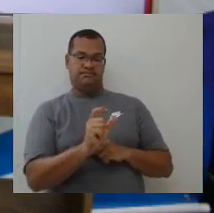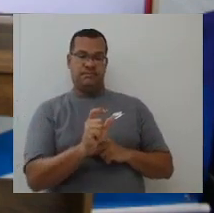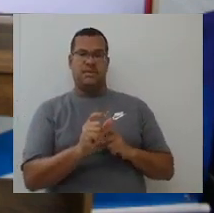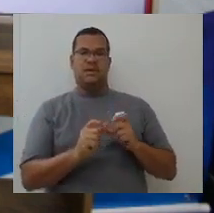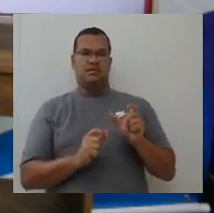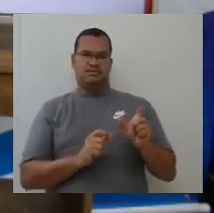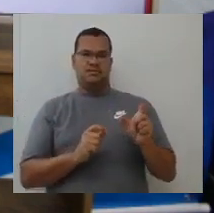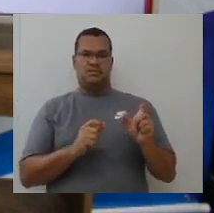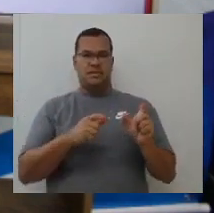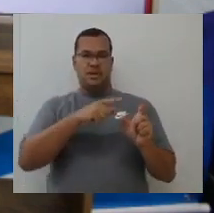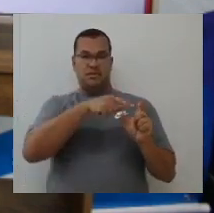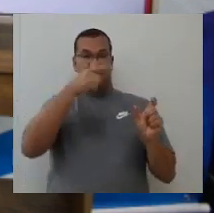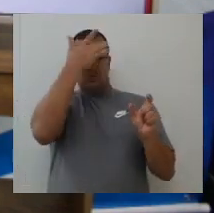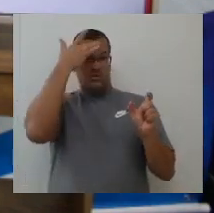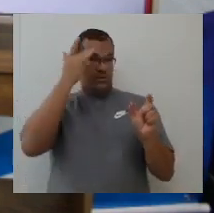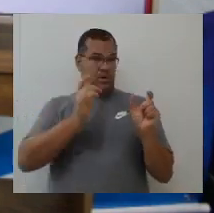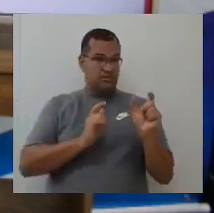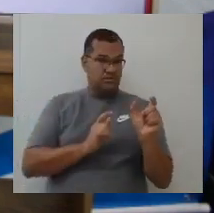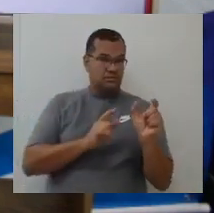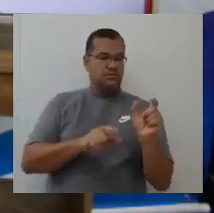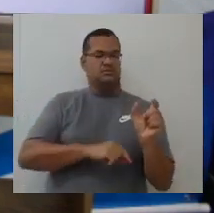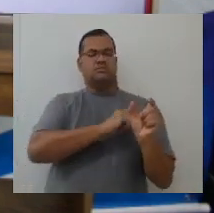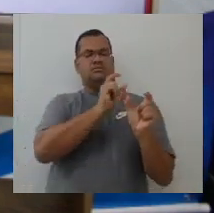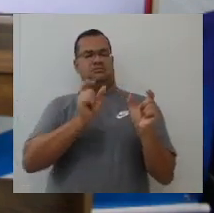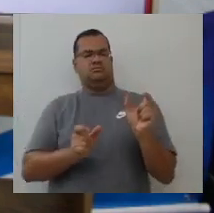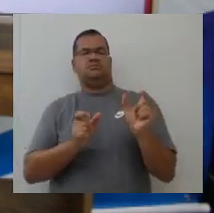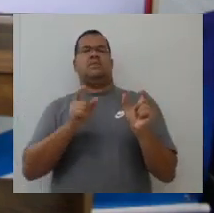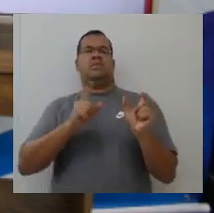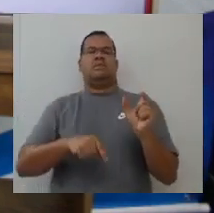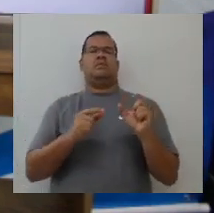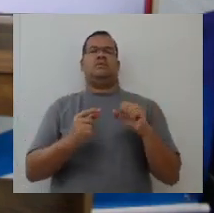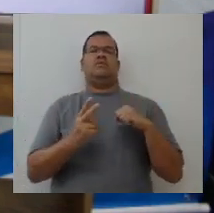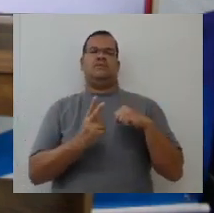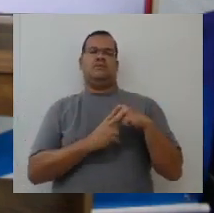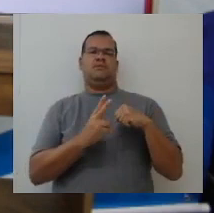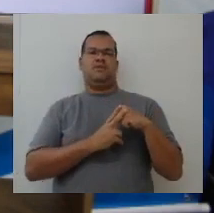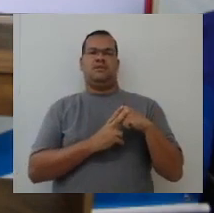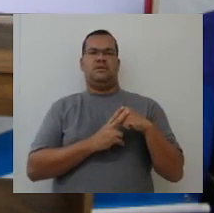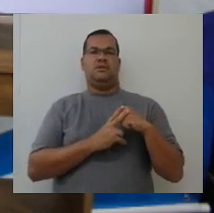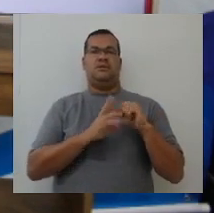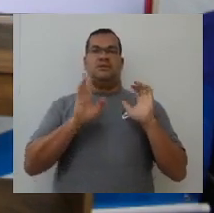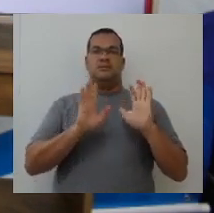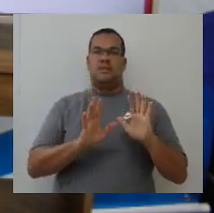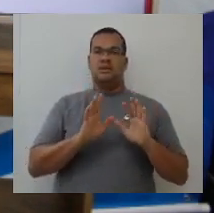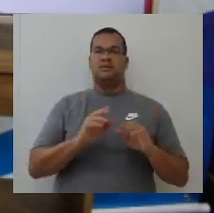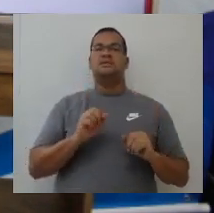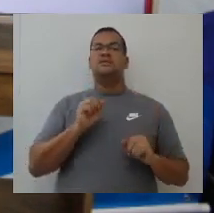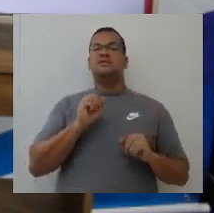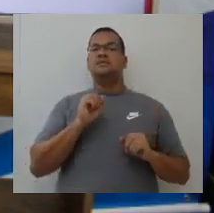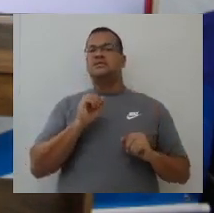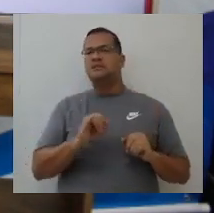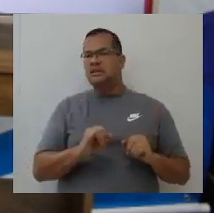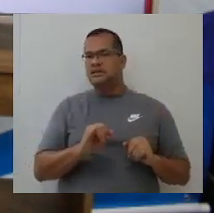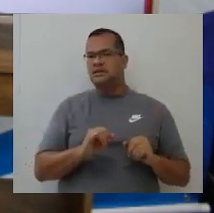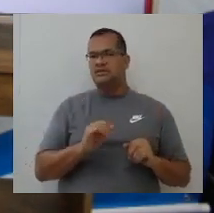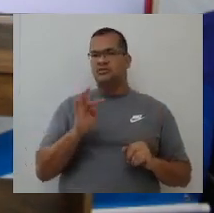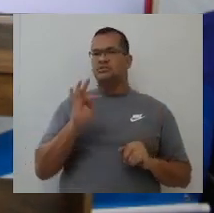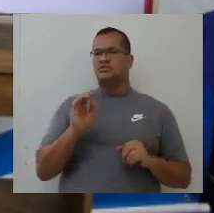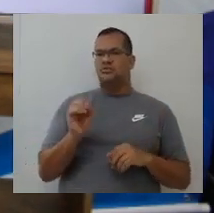sujeito e depois eu preciso colocar esse verbo logo em seguida, mas sem a partícula